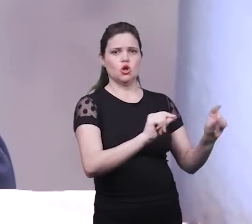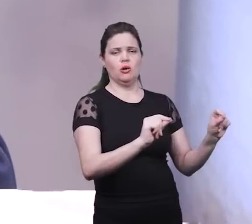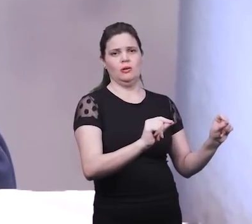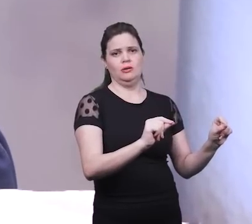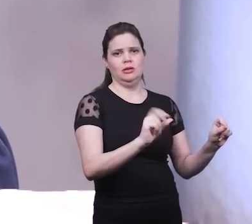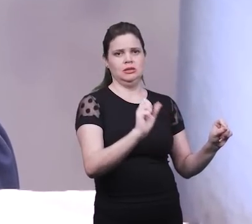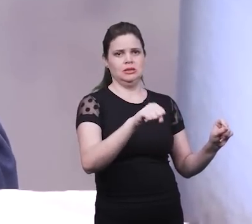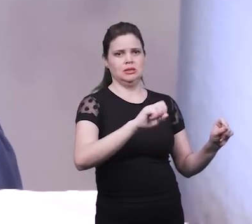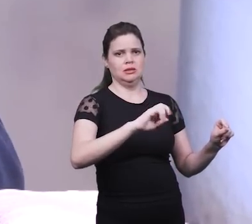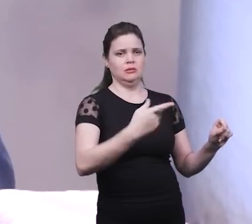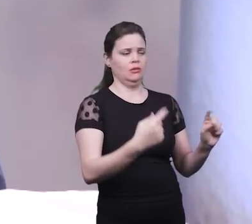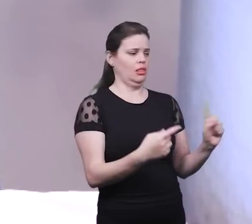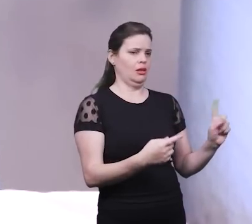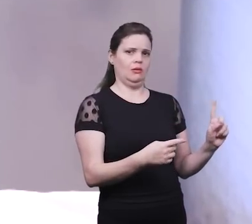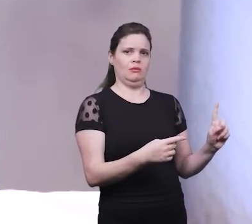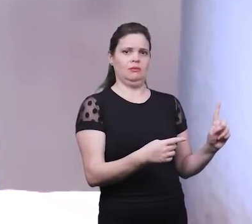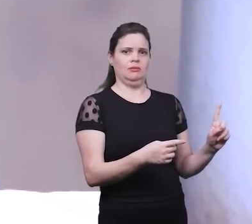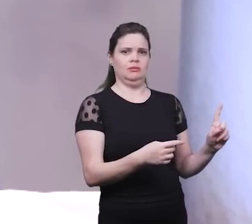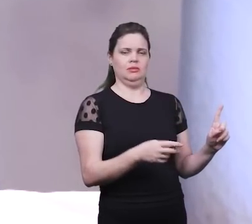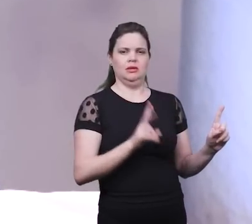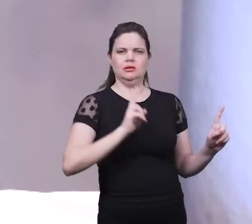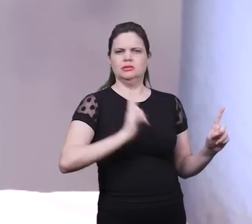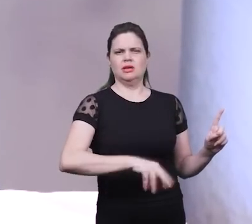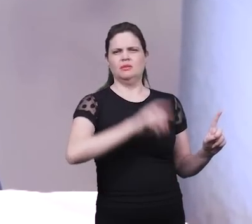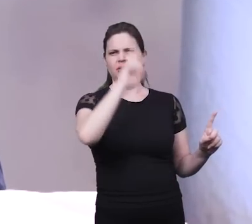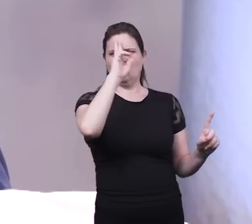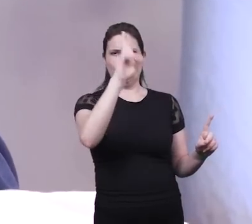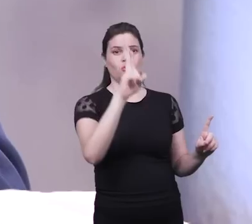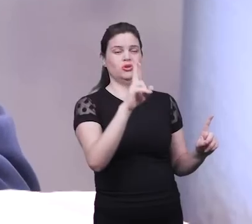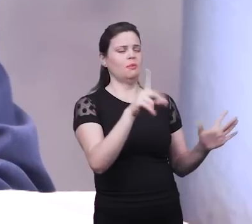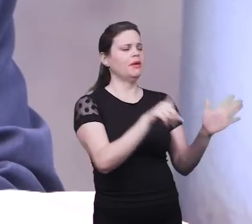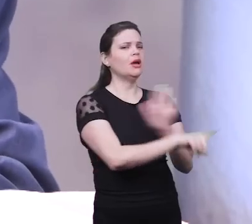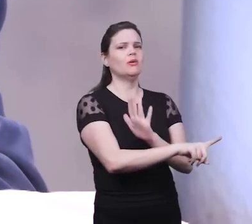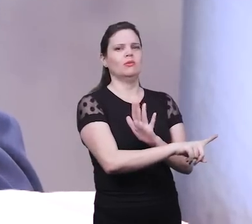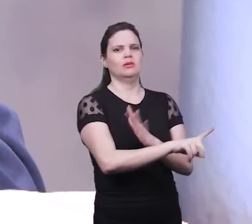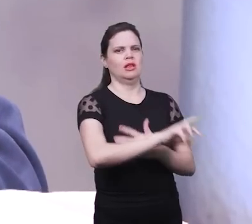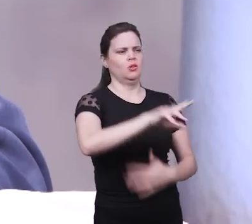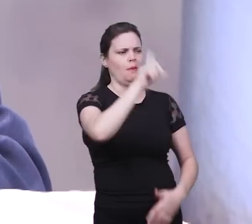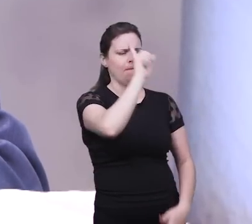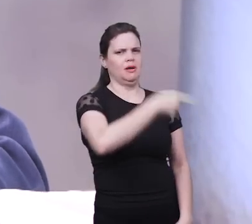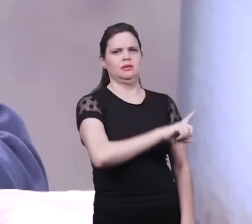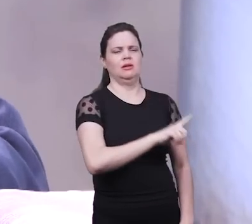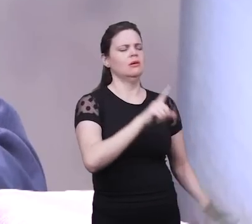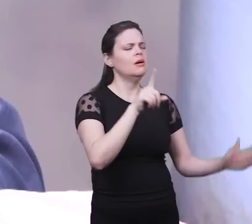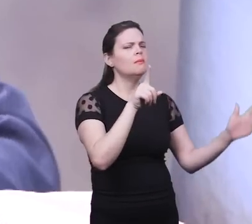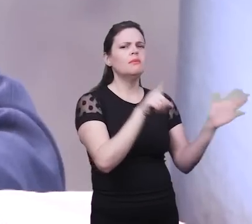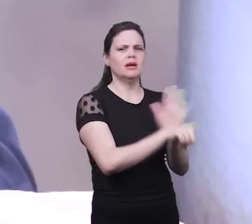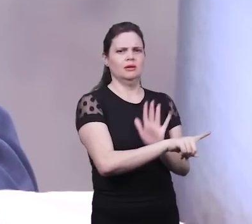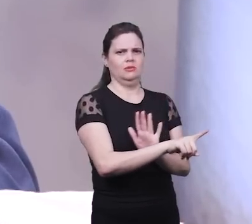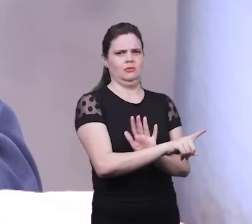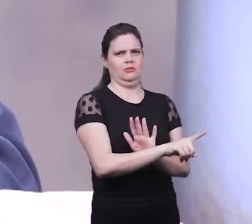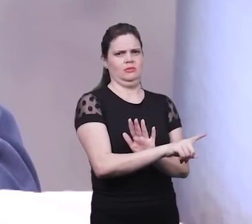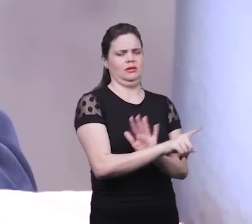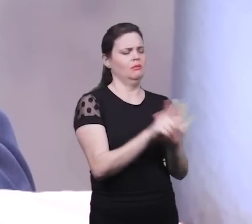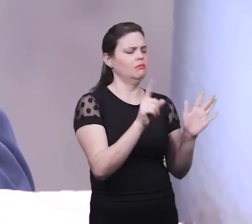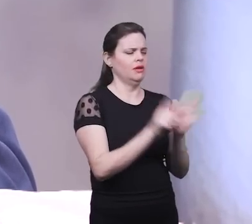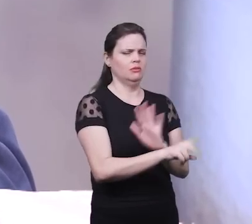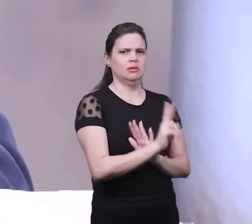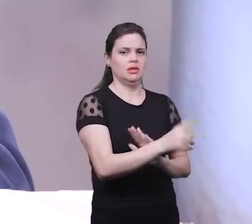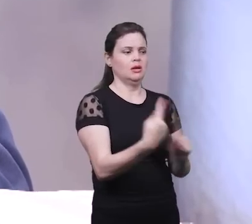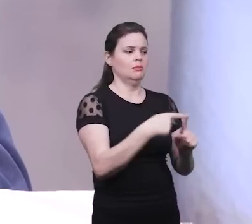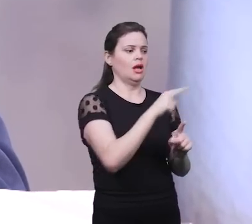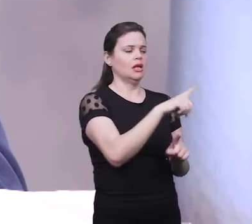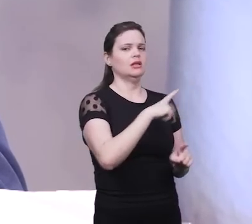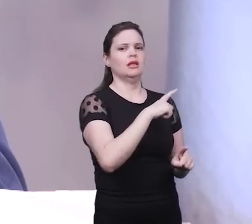pergunta? O Senhor sempre deu o livre-arbítrio para escolher o que Ele quer na vida dele. Jesus não fará nada se você